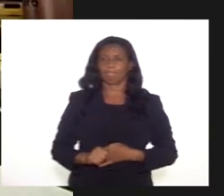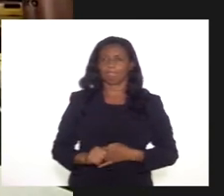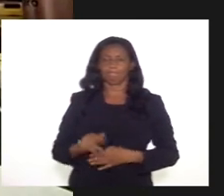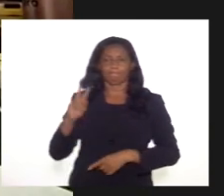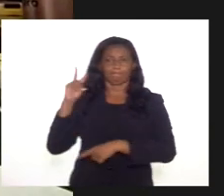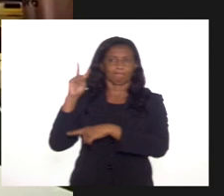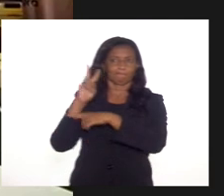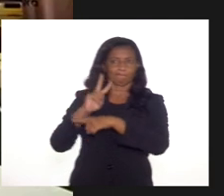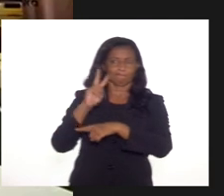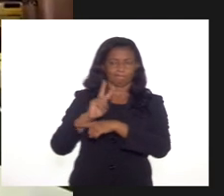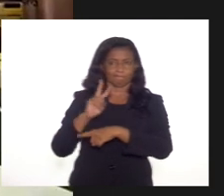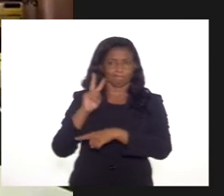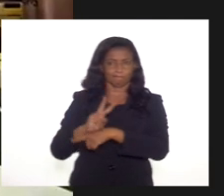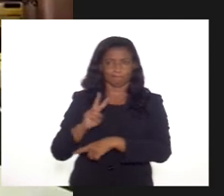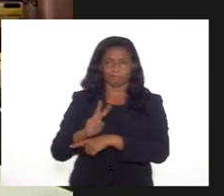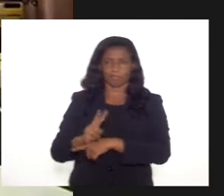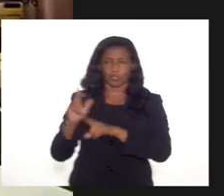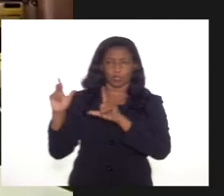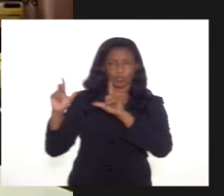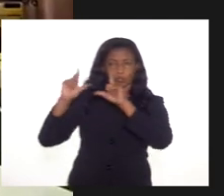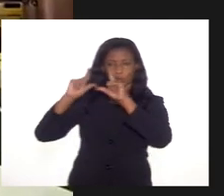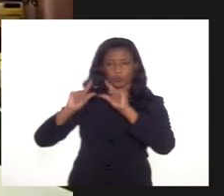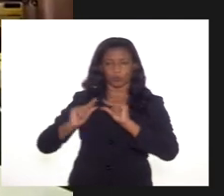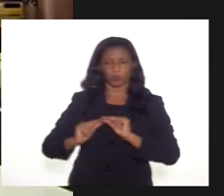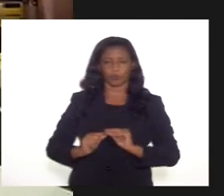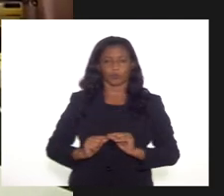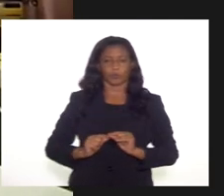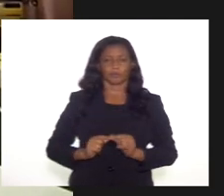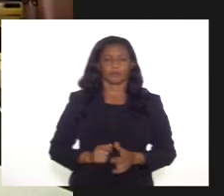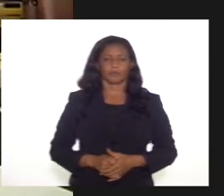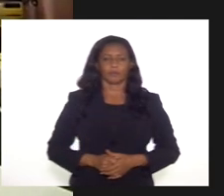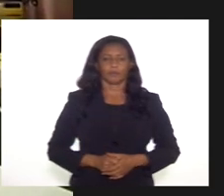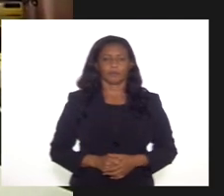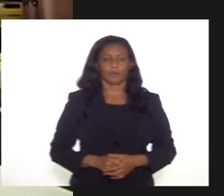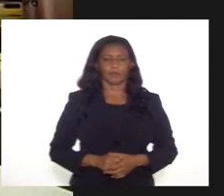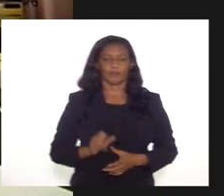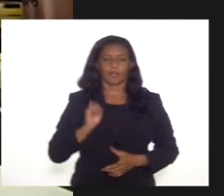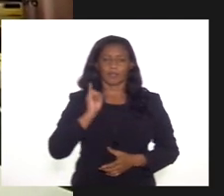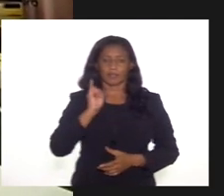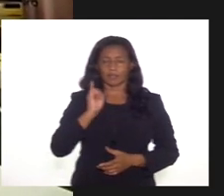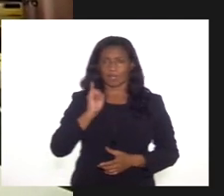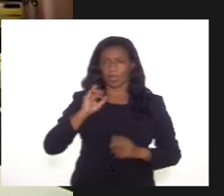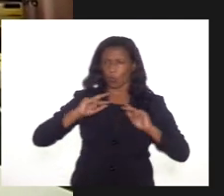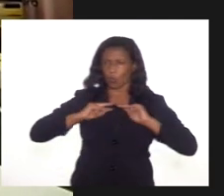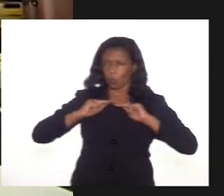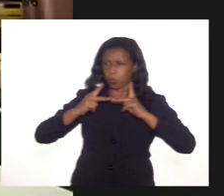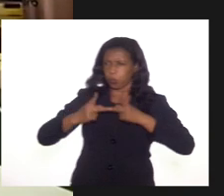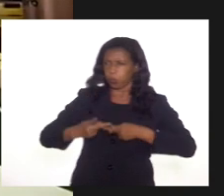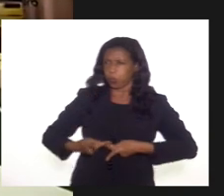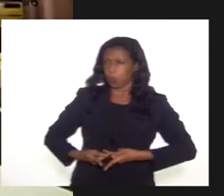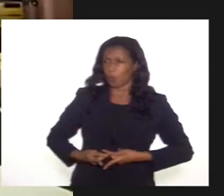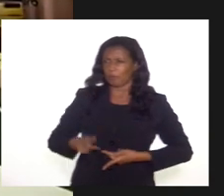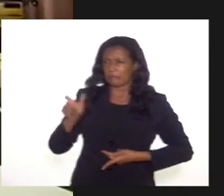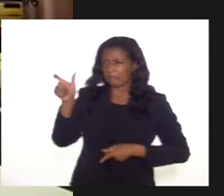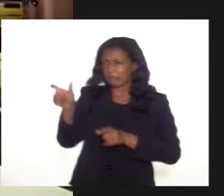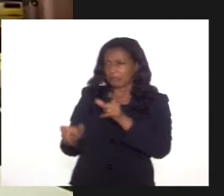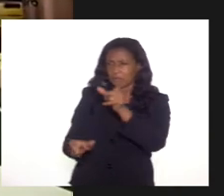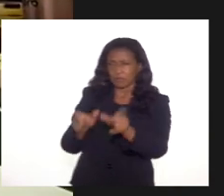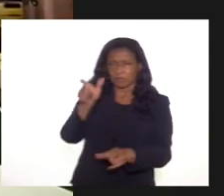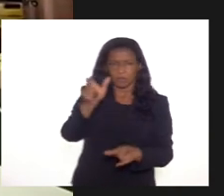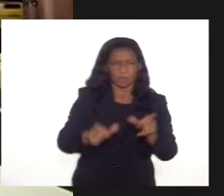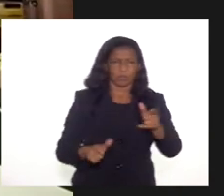desguarnecido de no mínimo sequer de humanidade com a situação que a gente estava